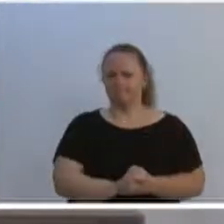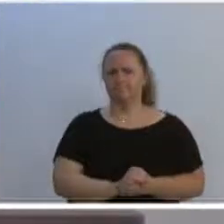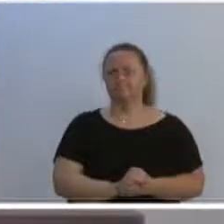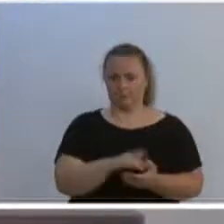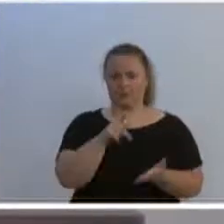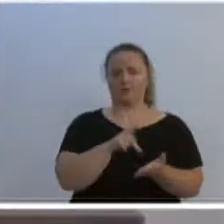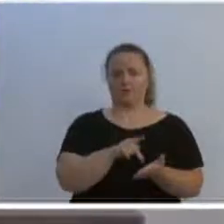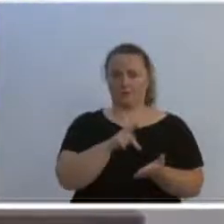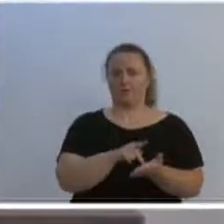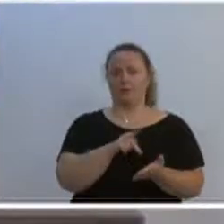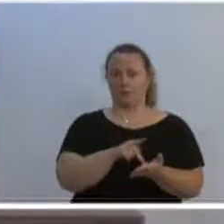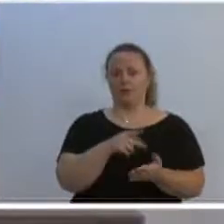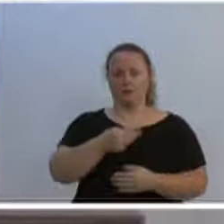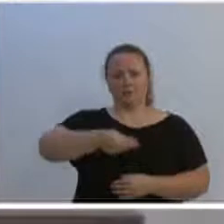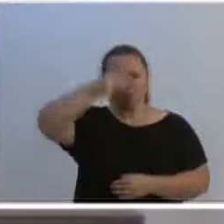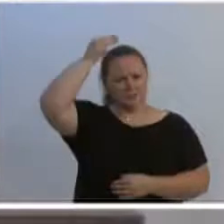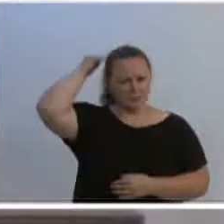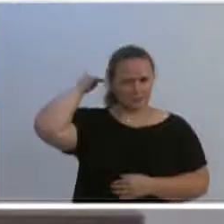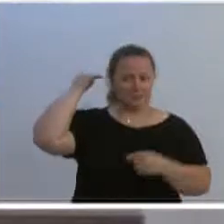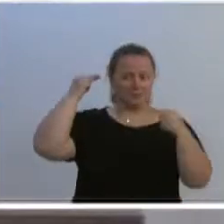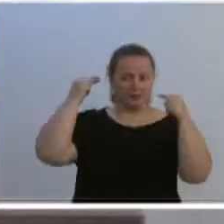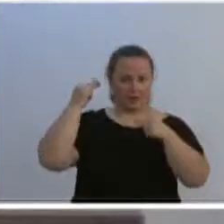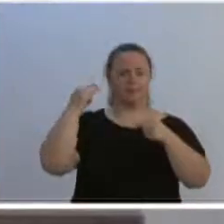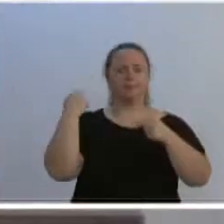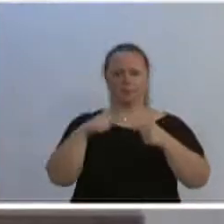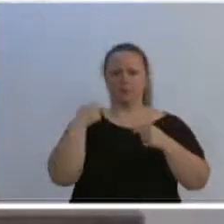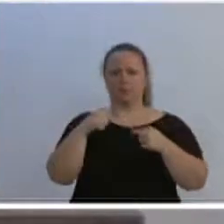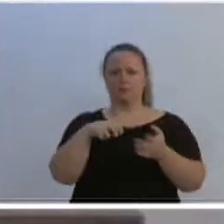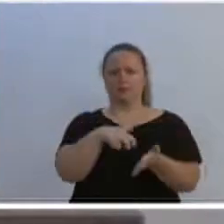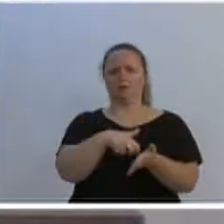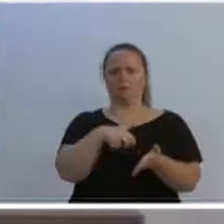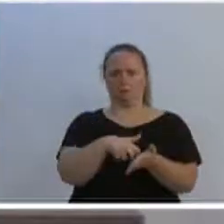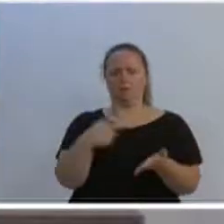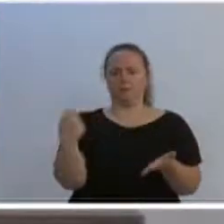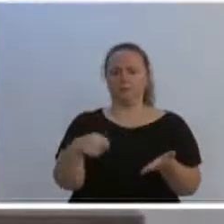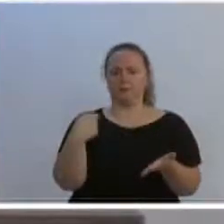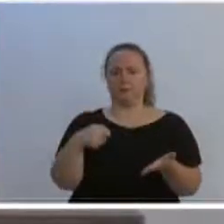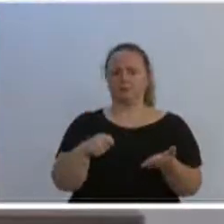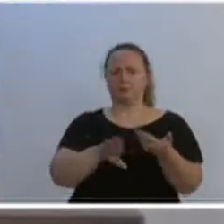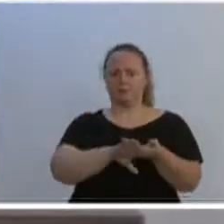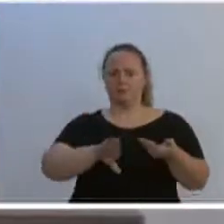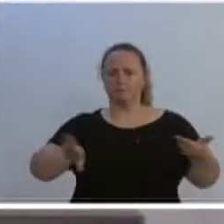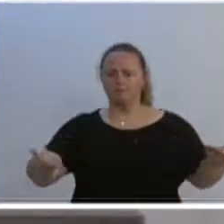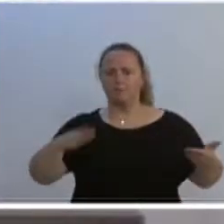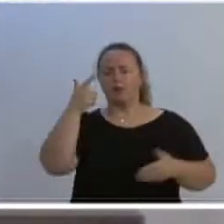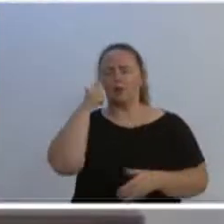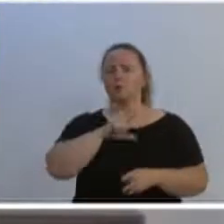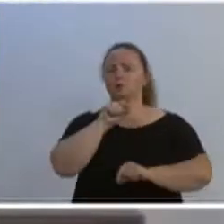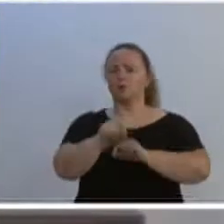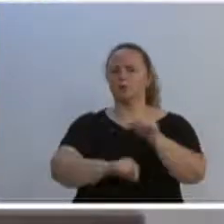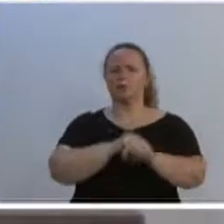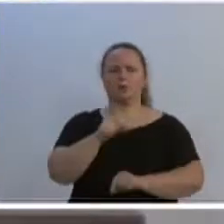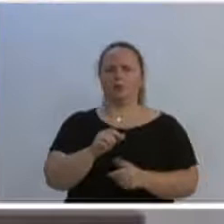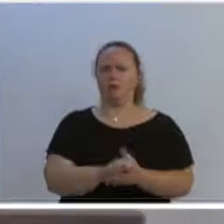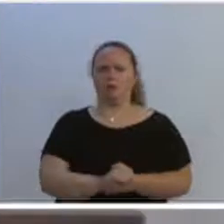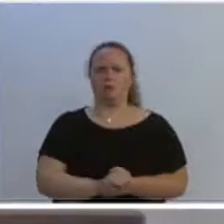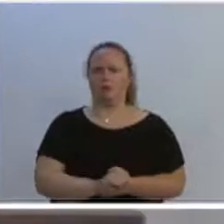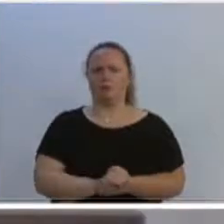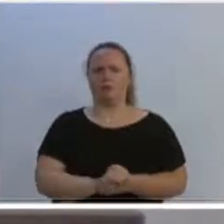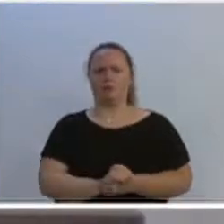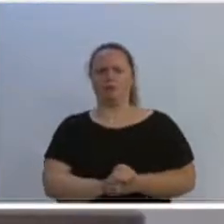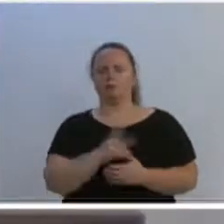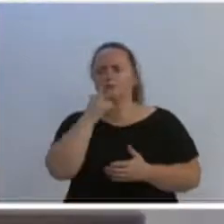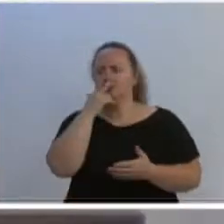o presidente Temer responda, sim, e deveria, inclusive, ter sido afastado para responder por tudo aquilo que vem